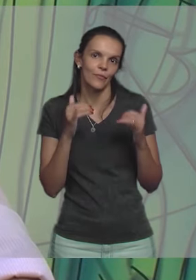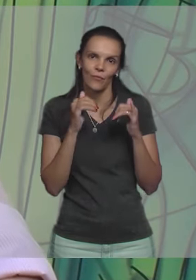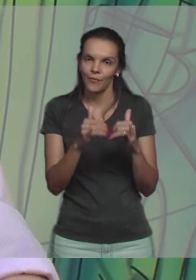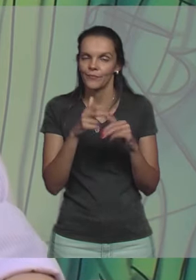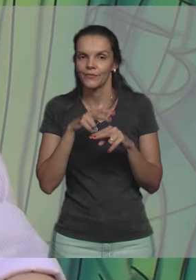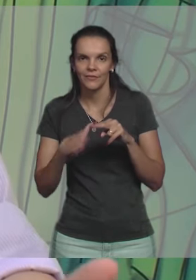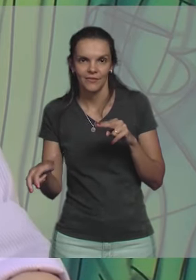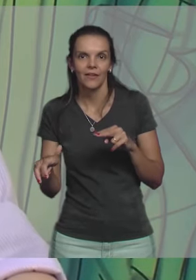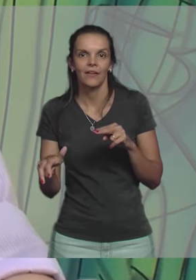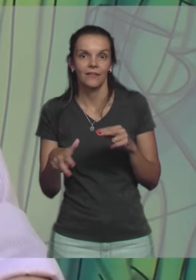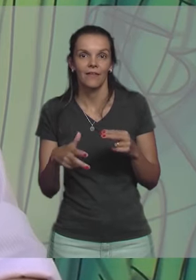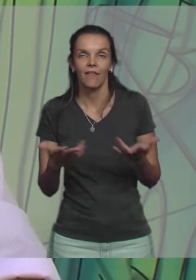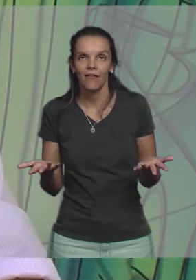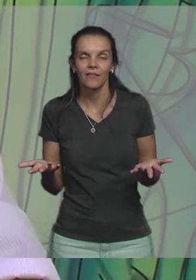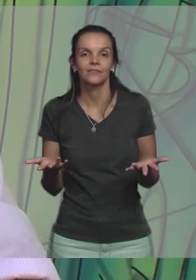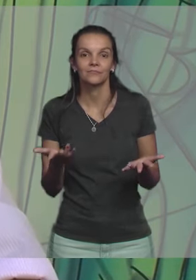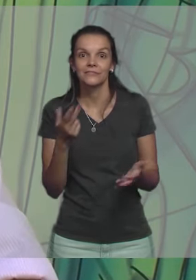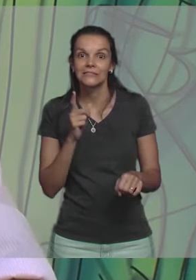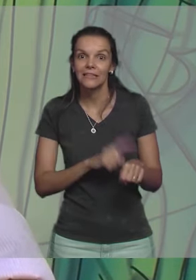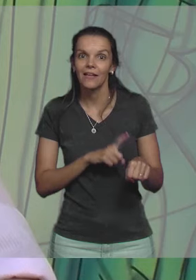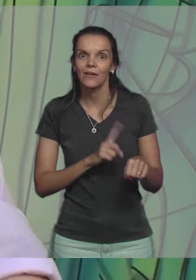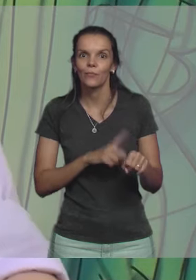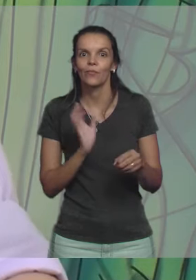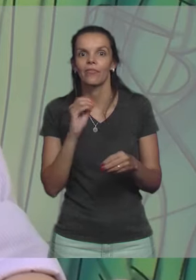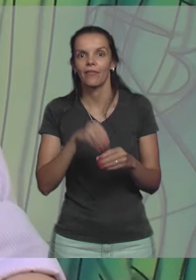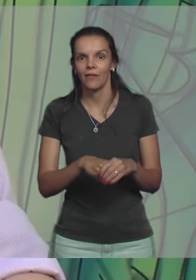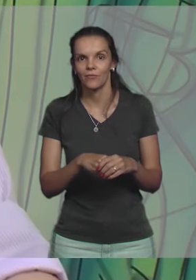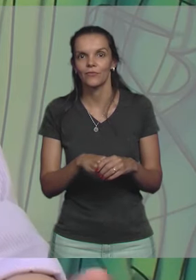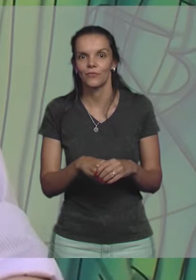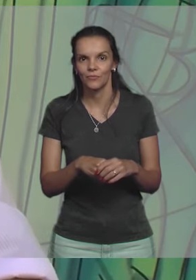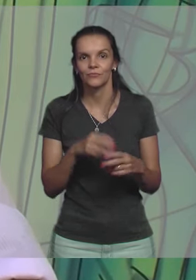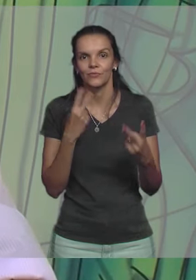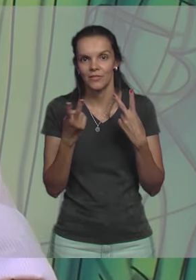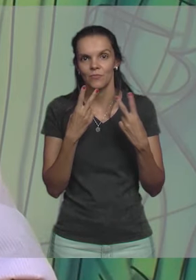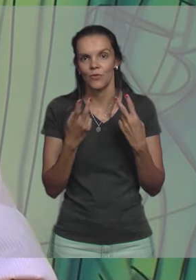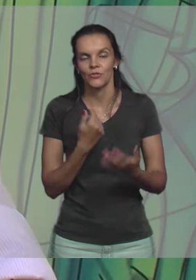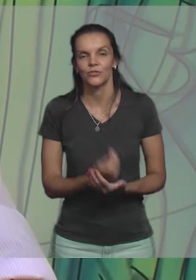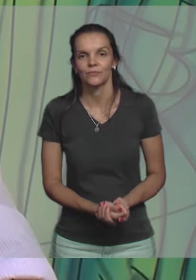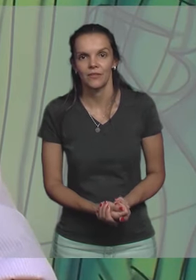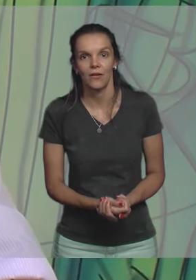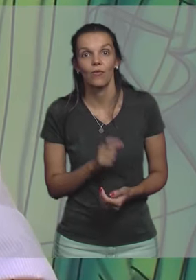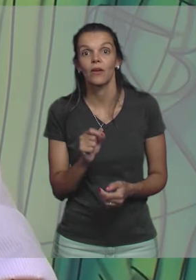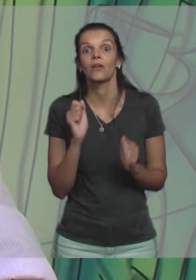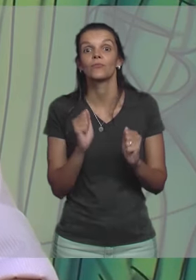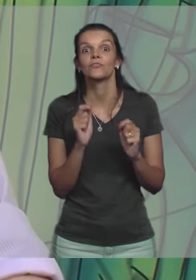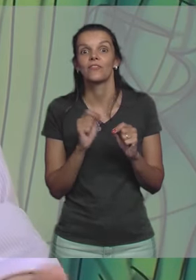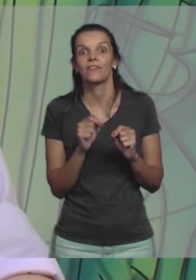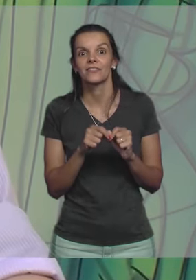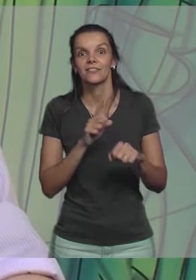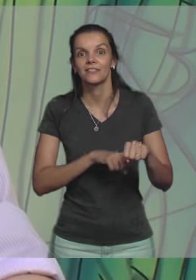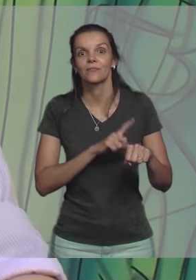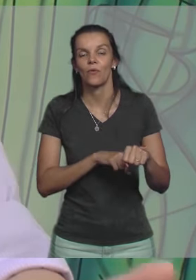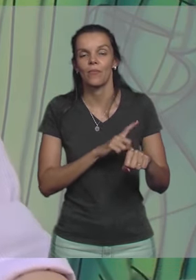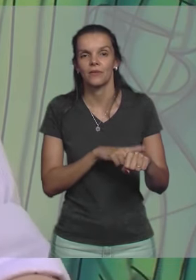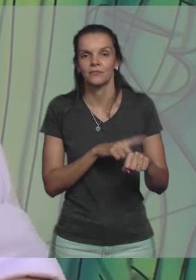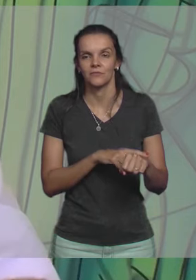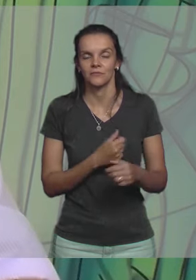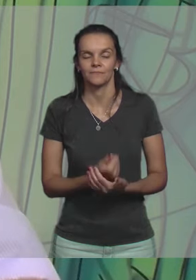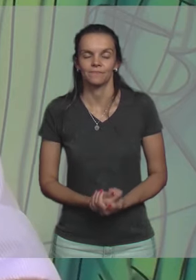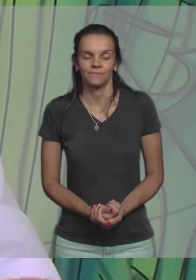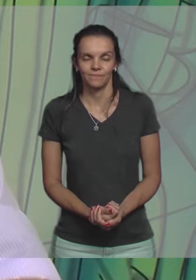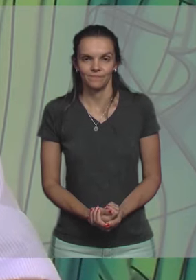medida que a gente tem que gastar tanto tempo dentro de um veículo para o transporte. O que nos poderia fazer nesses momentos que se passa